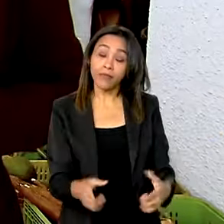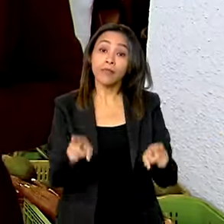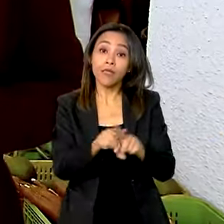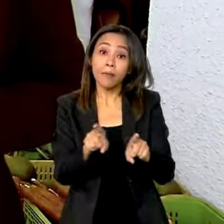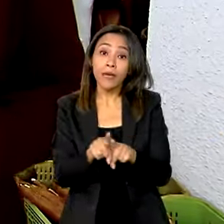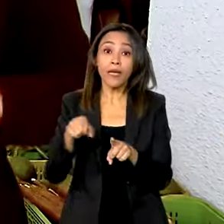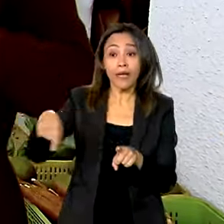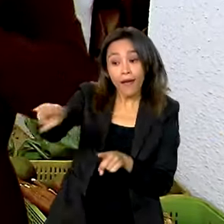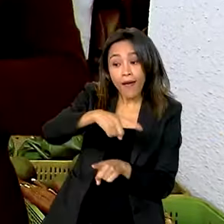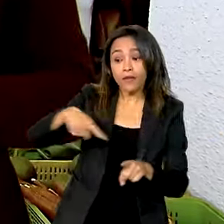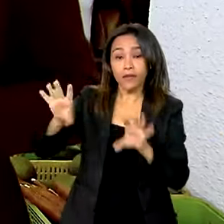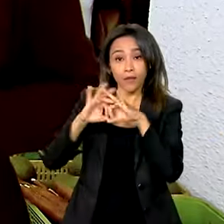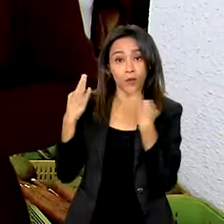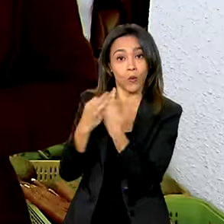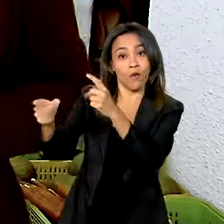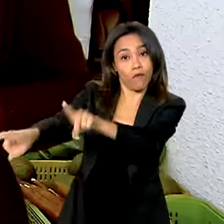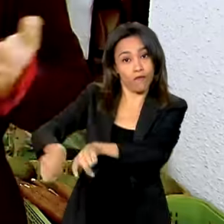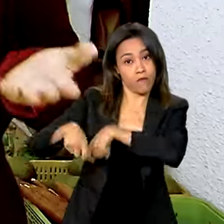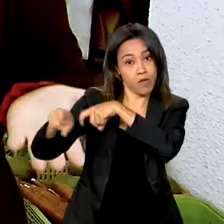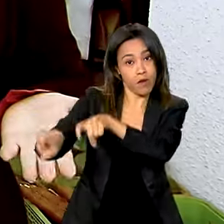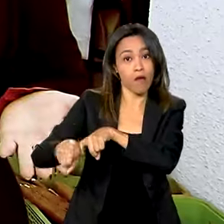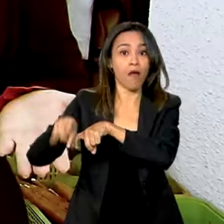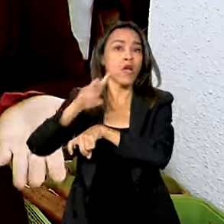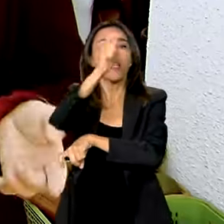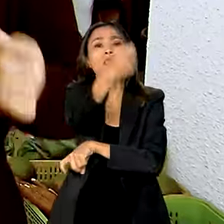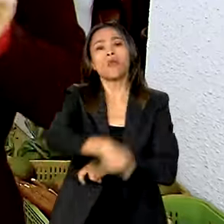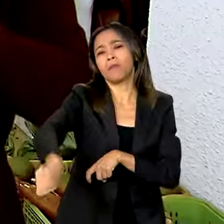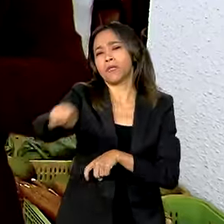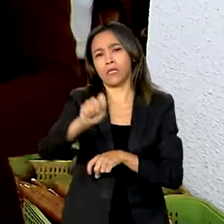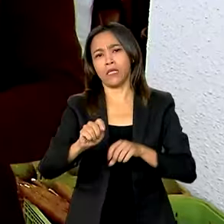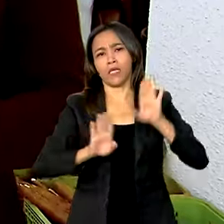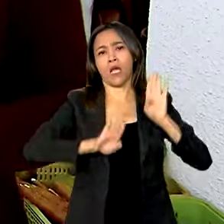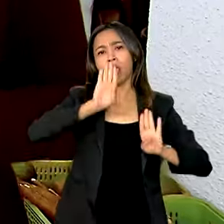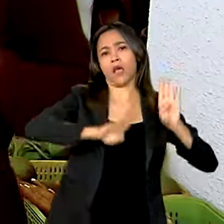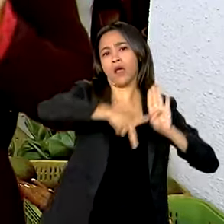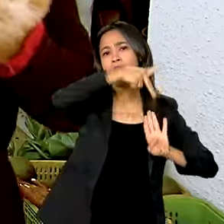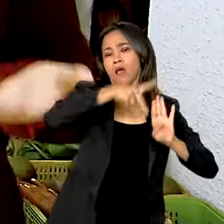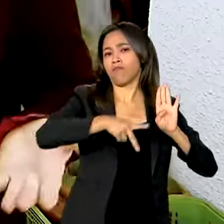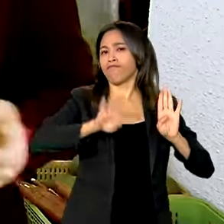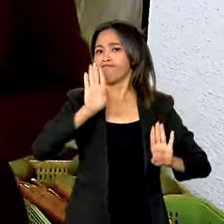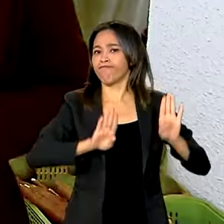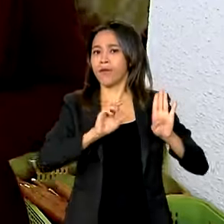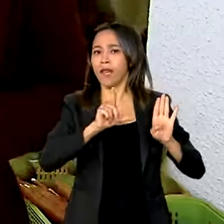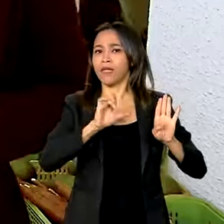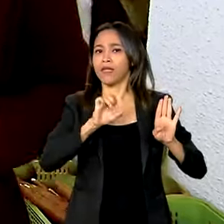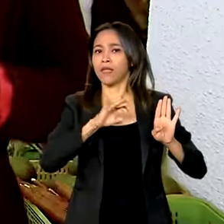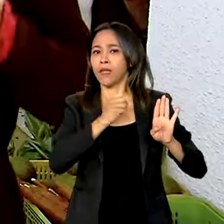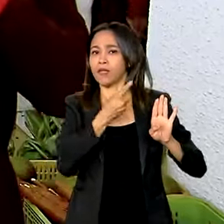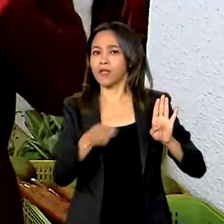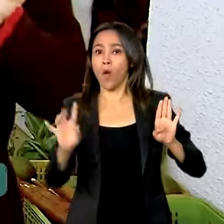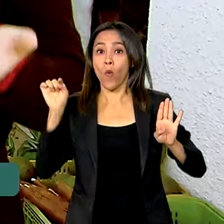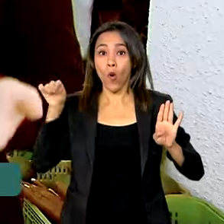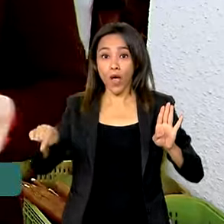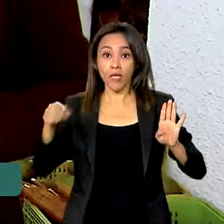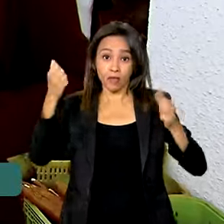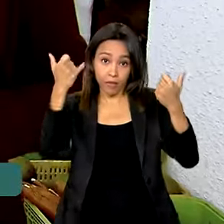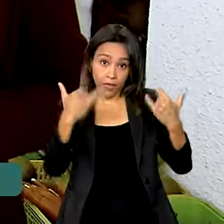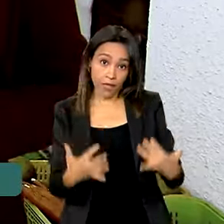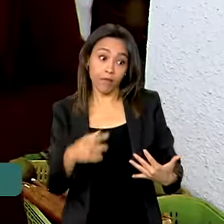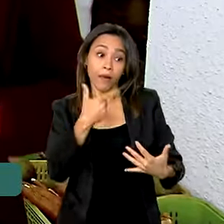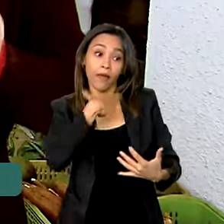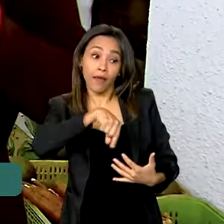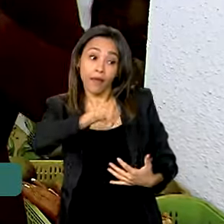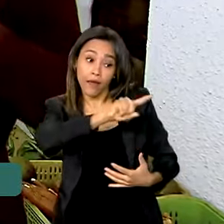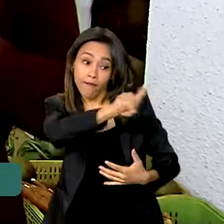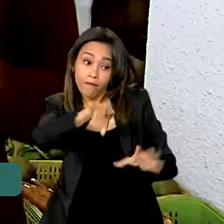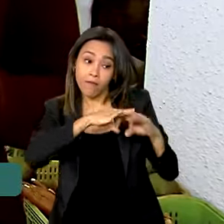agricultores familiares sem a necessidade de licitação e os destina a pessoas em situação de insegurança